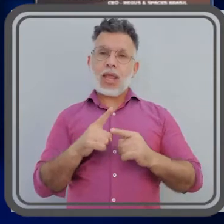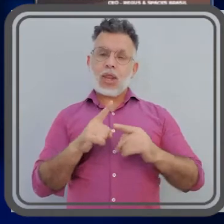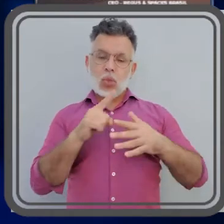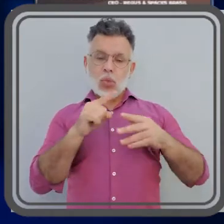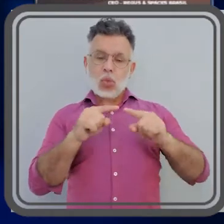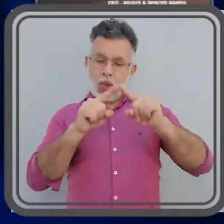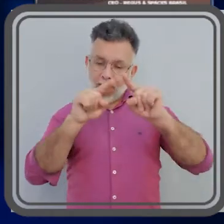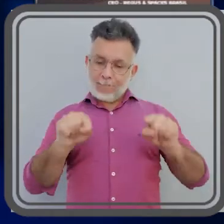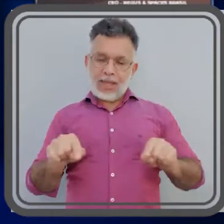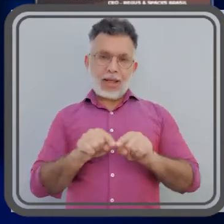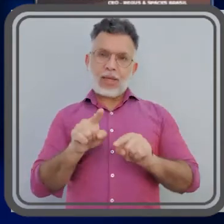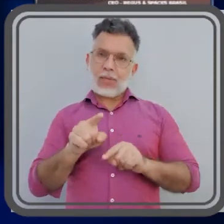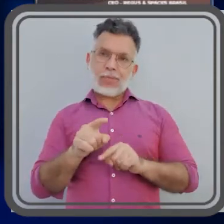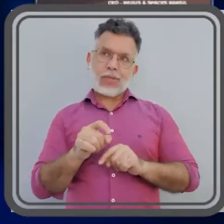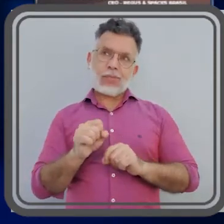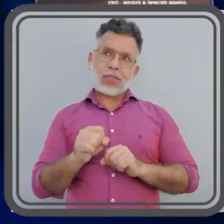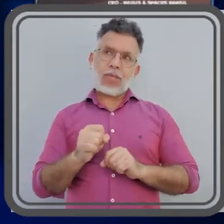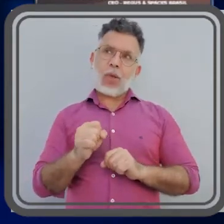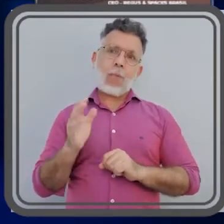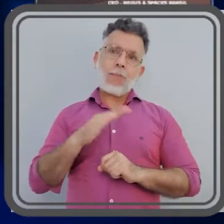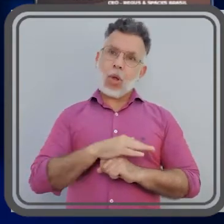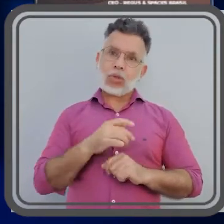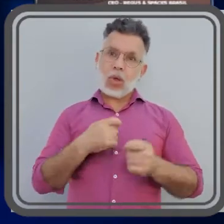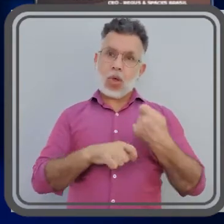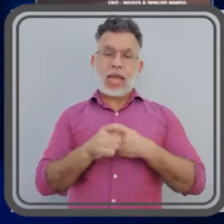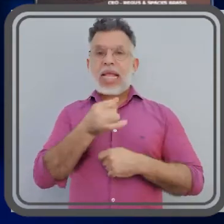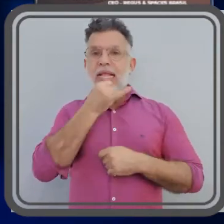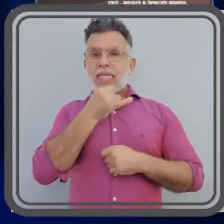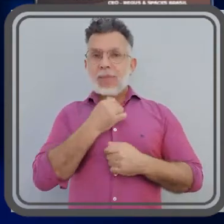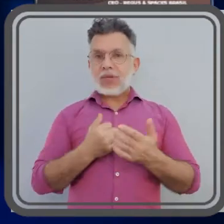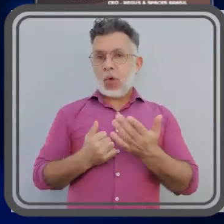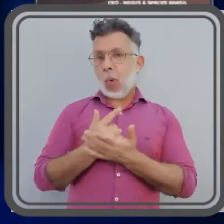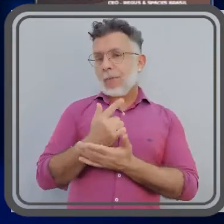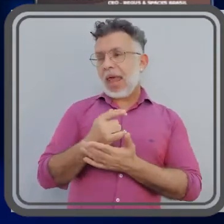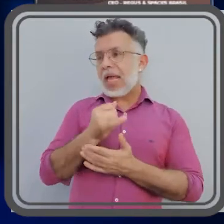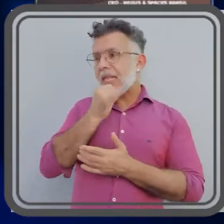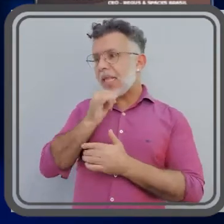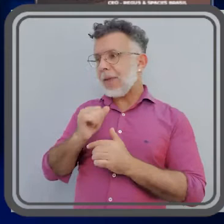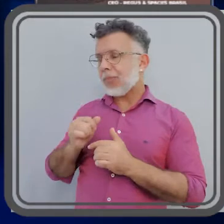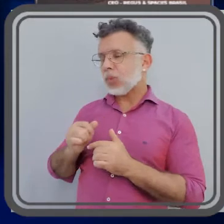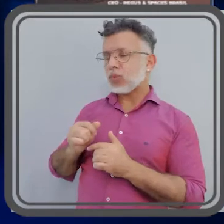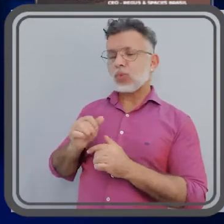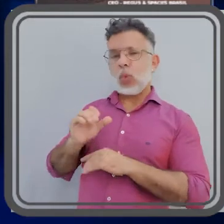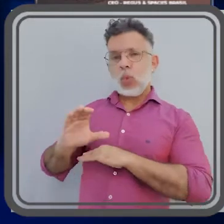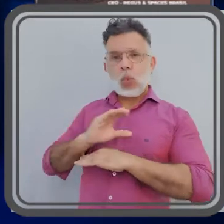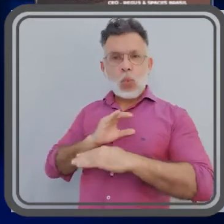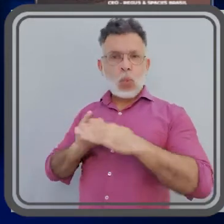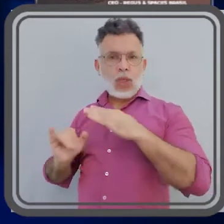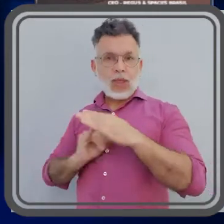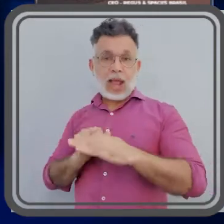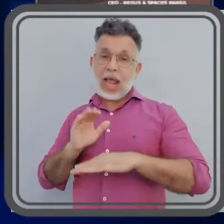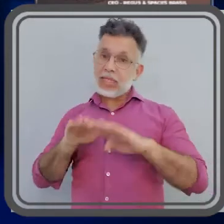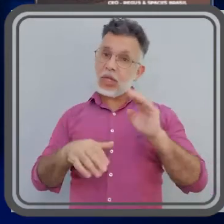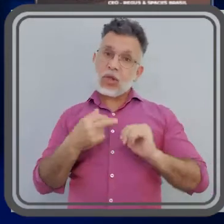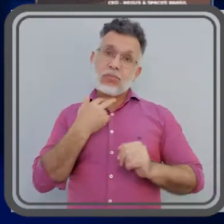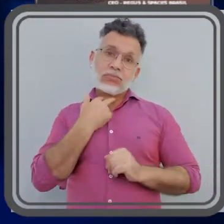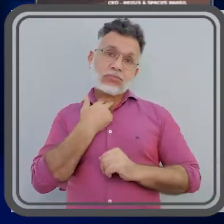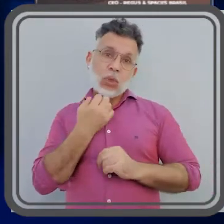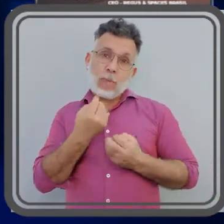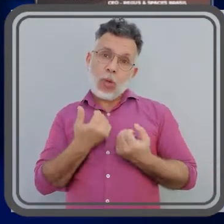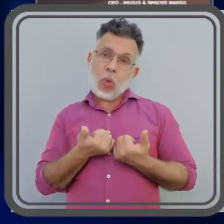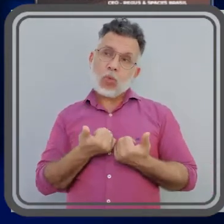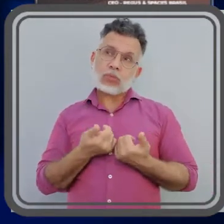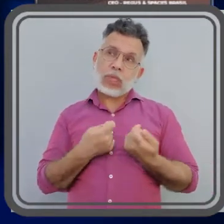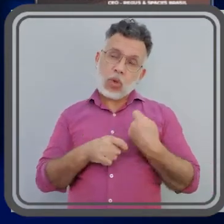um mau negócio, né? Tipo, ah, puta, você vai comprar uma determinada ação. Pode ser que não seja um bom negócio. Isso não significa que é